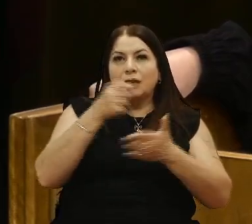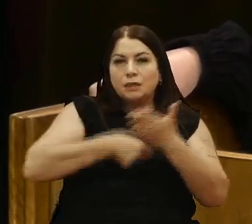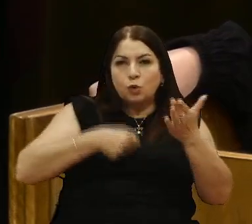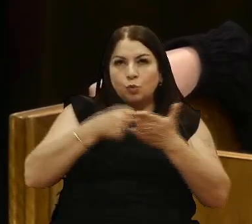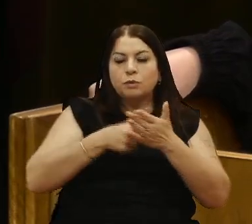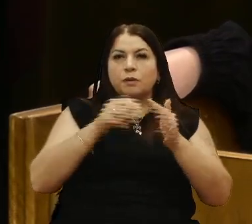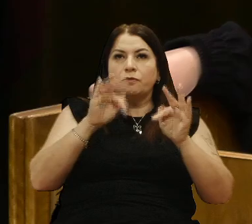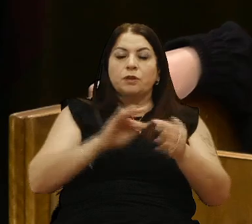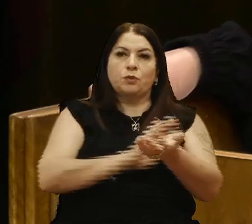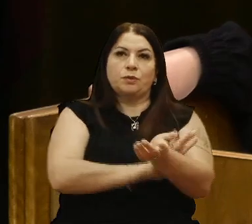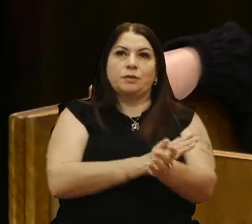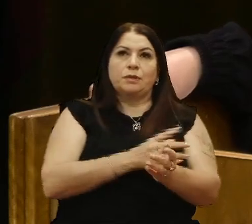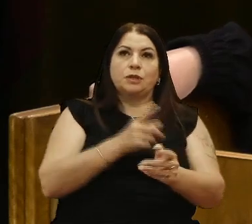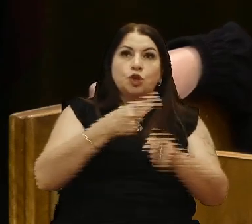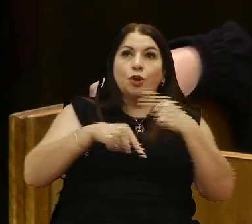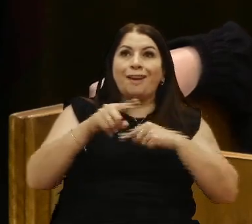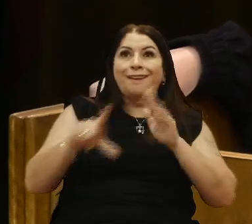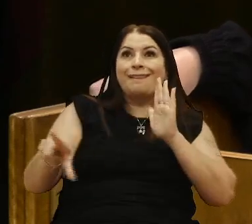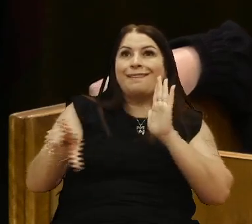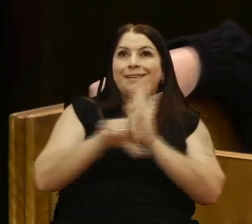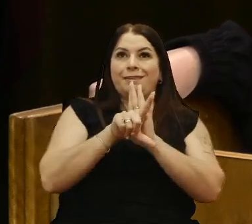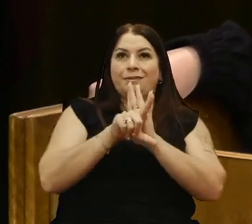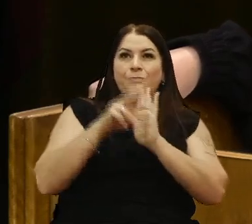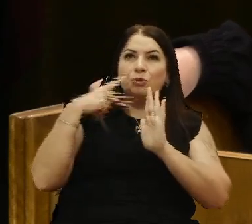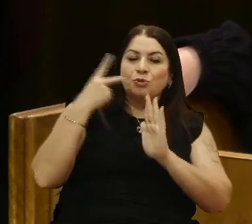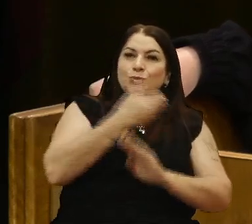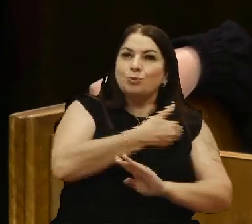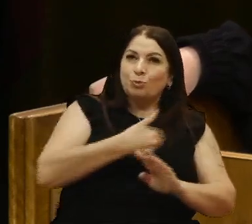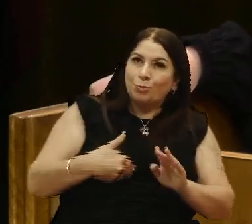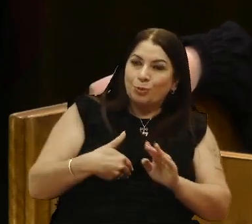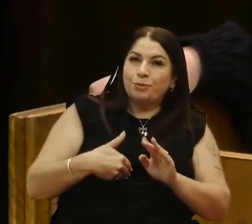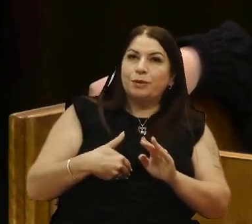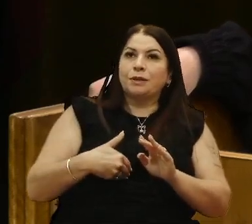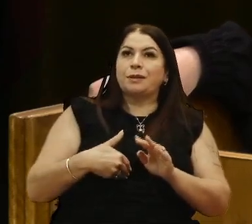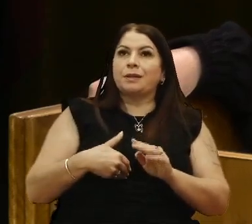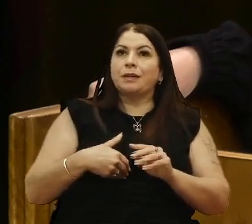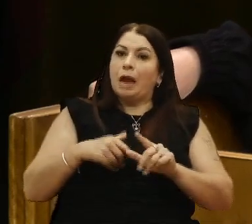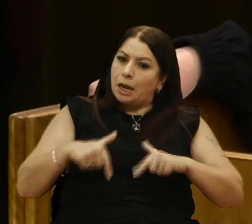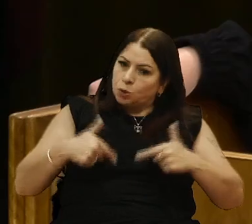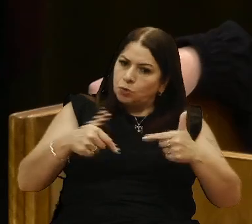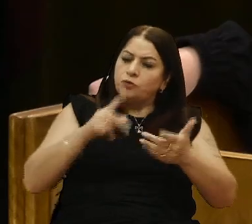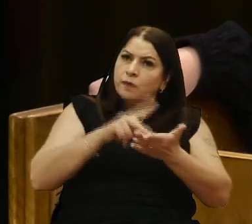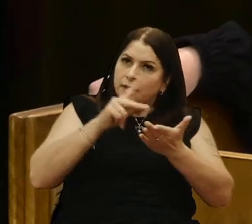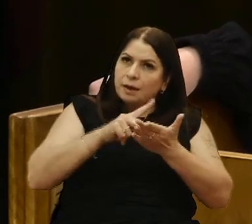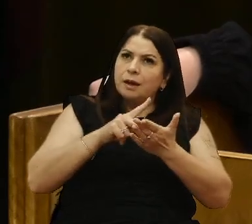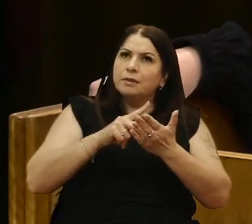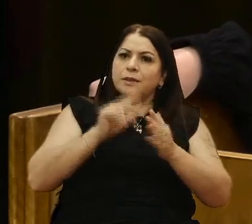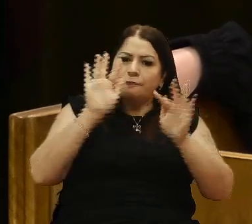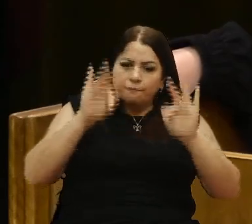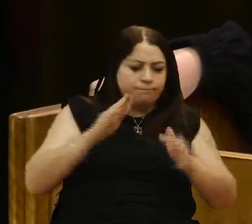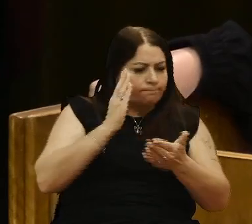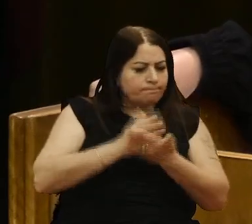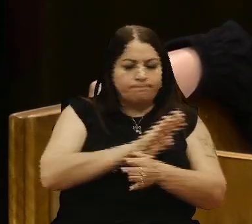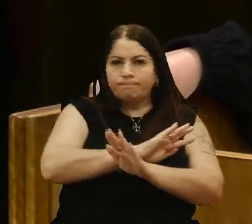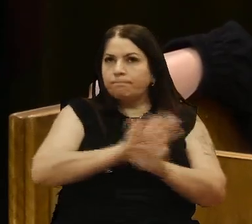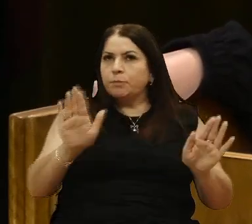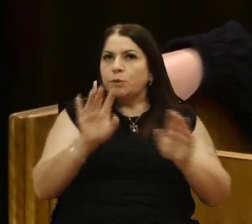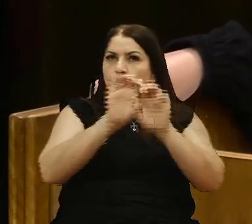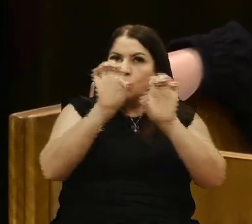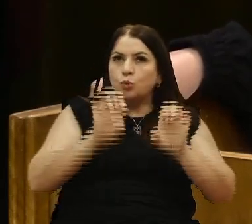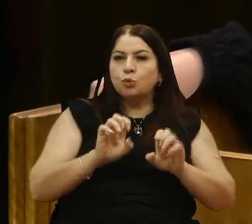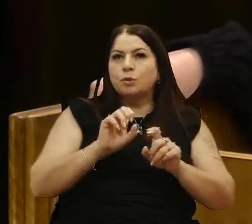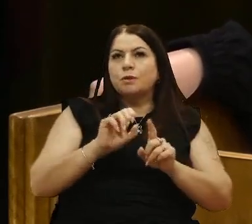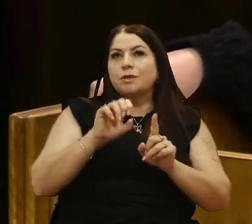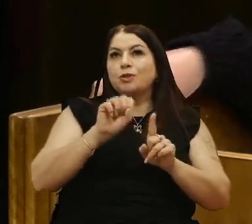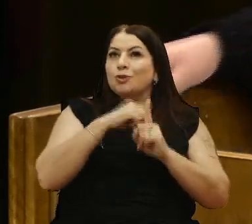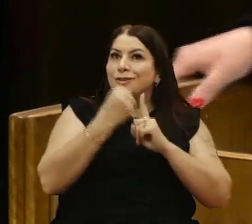com que se torne lei, com que se torne política pública, ações que, de fato, combatam essa estrutura social